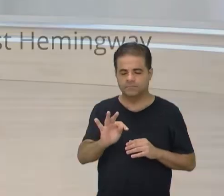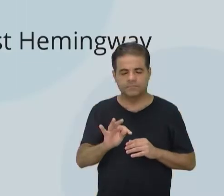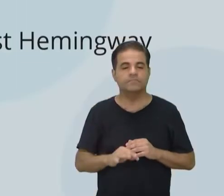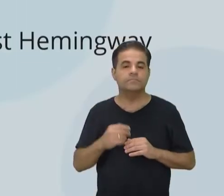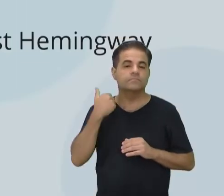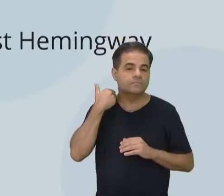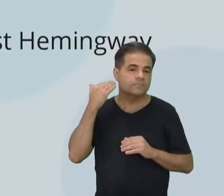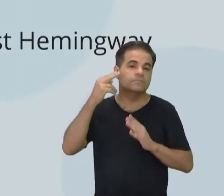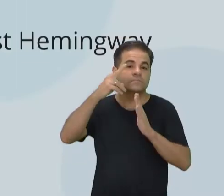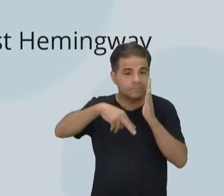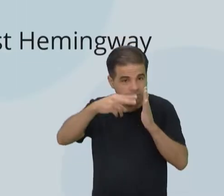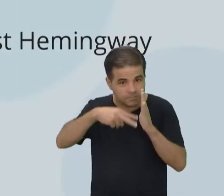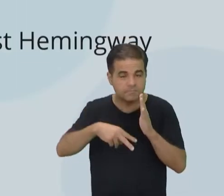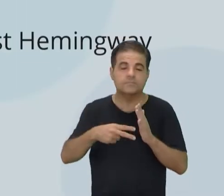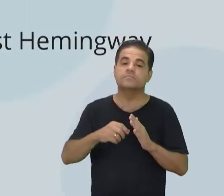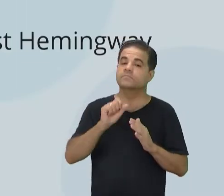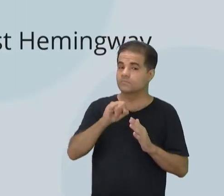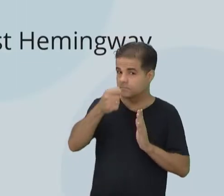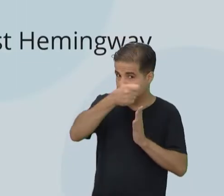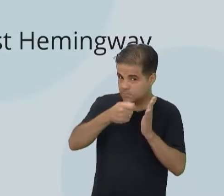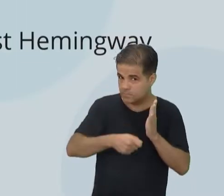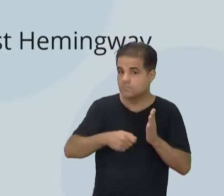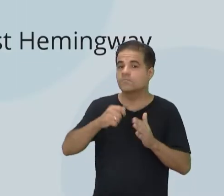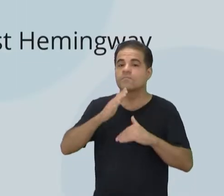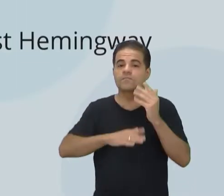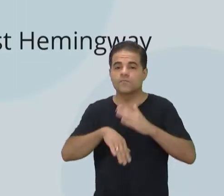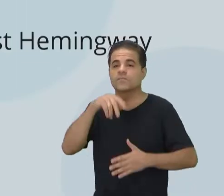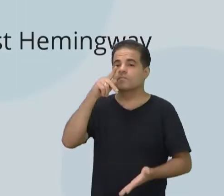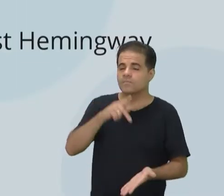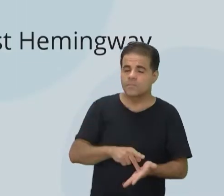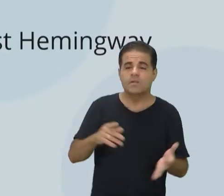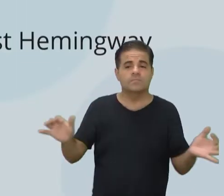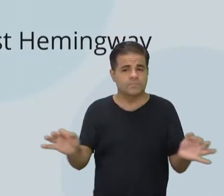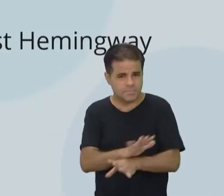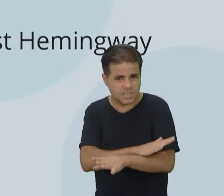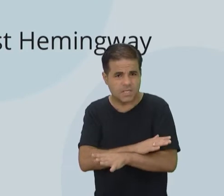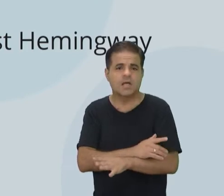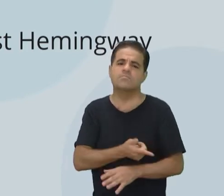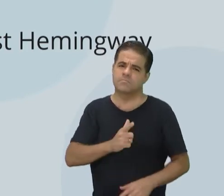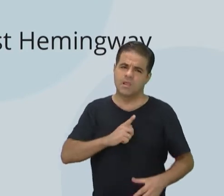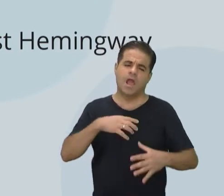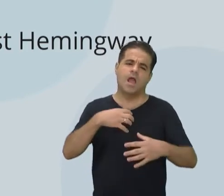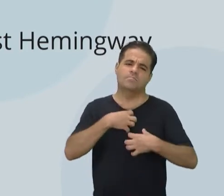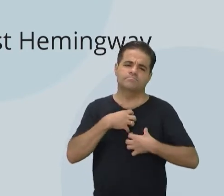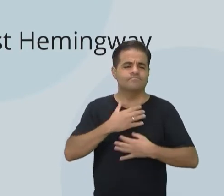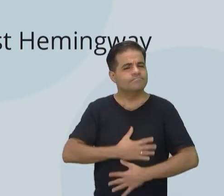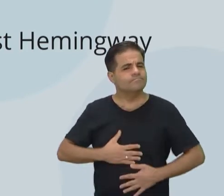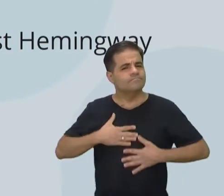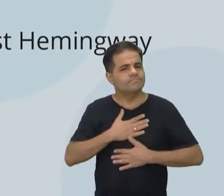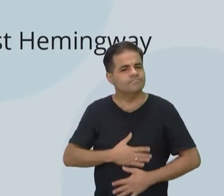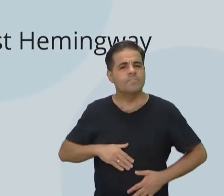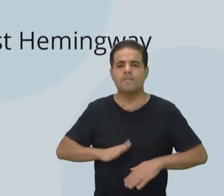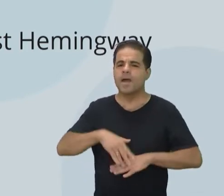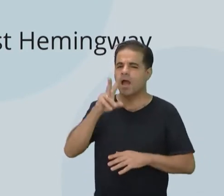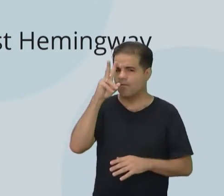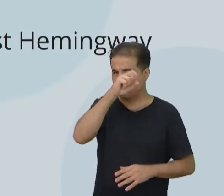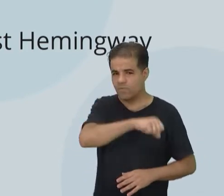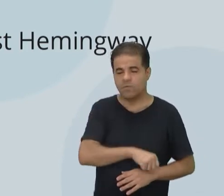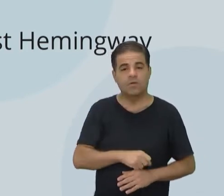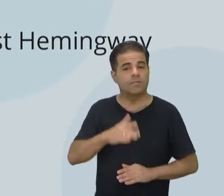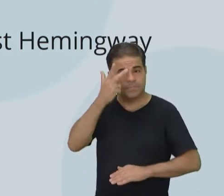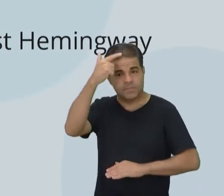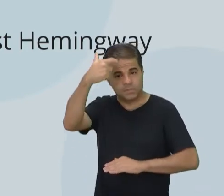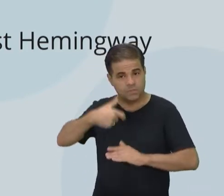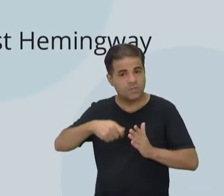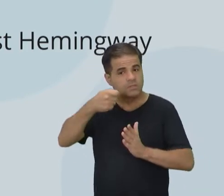seguinte, o leitor... Se o escritor está escrevendo com verdade suficiente, terá uma sensação mais forte do que se o